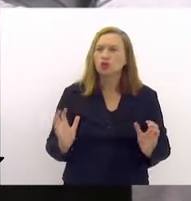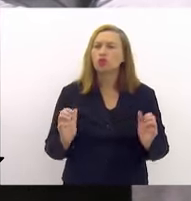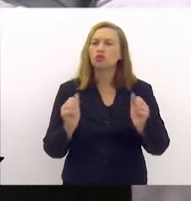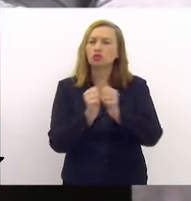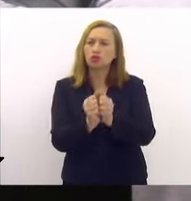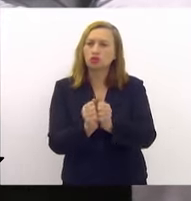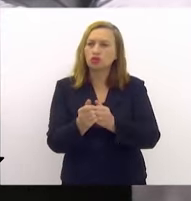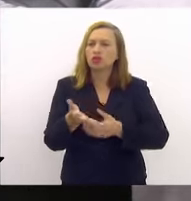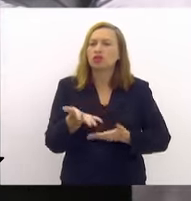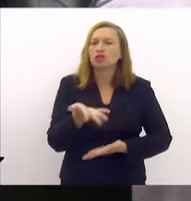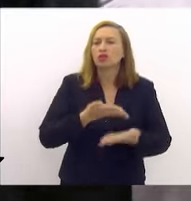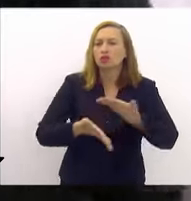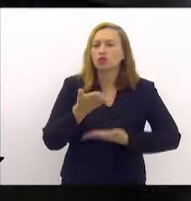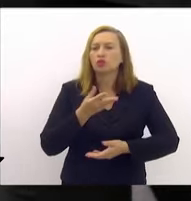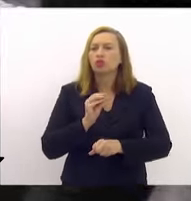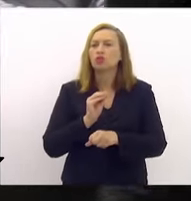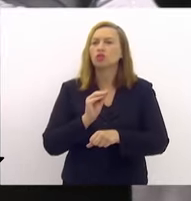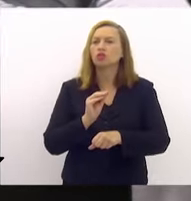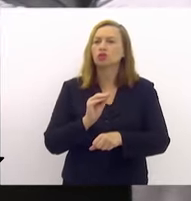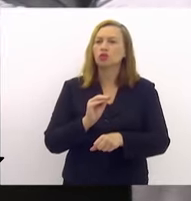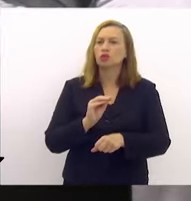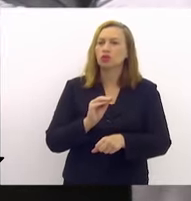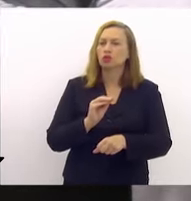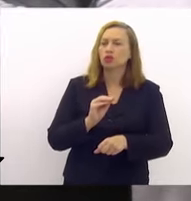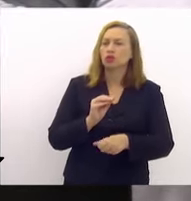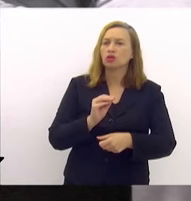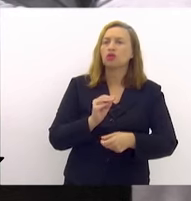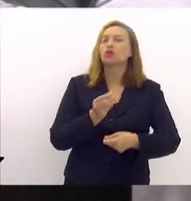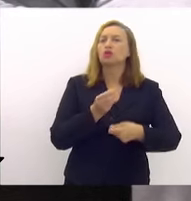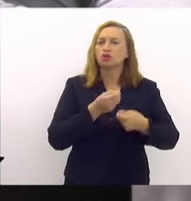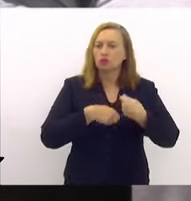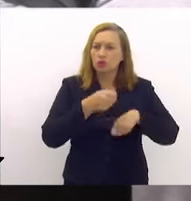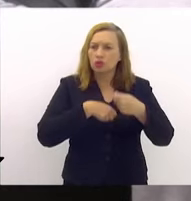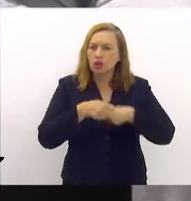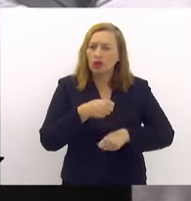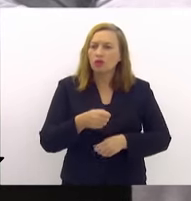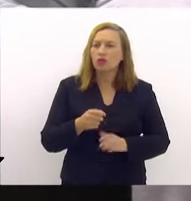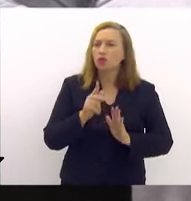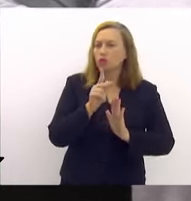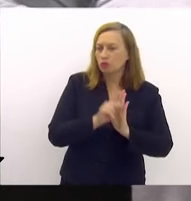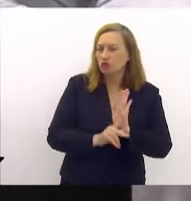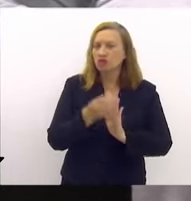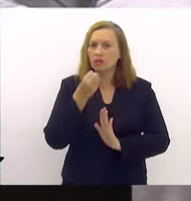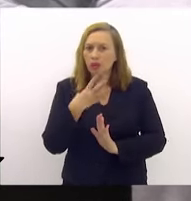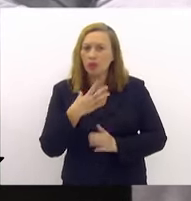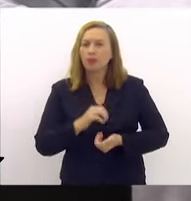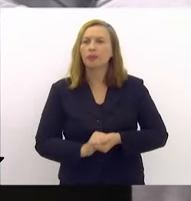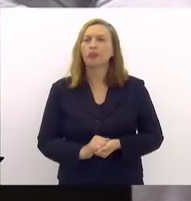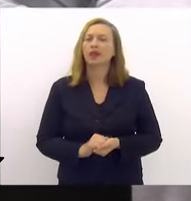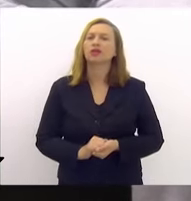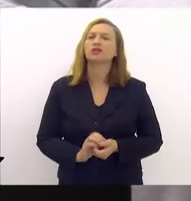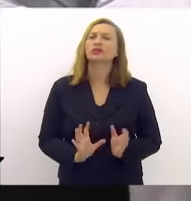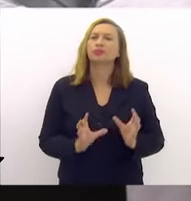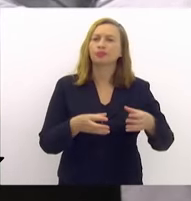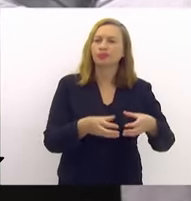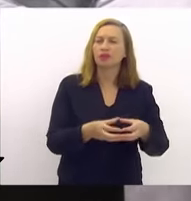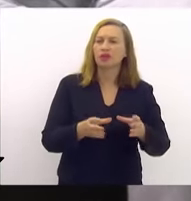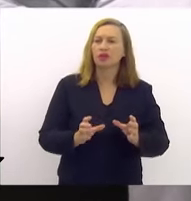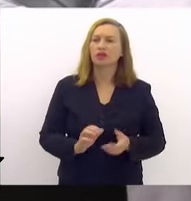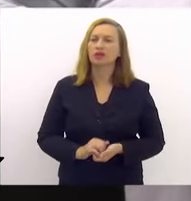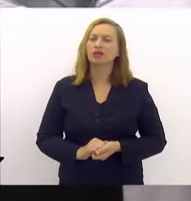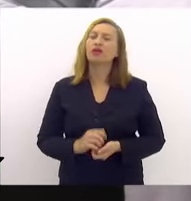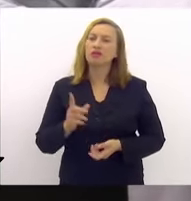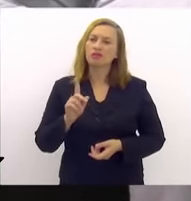de economia do cuidado. Acho que o projeto é meritório e que, no tramitar das comissões,